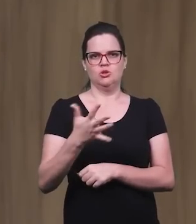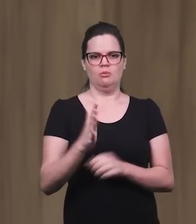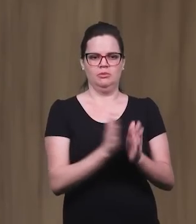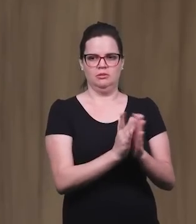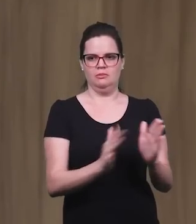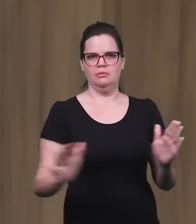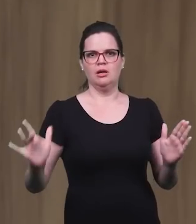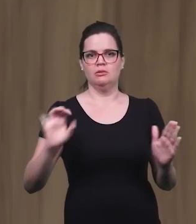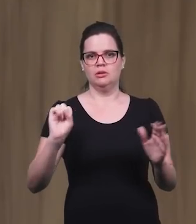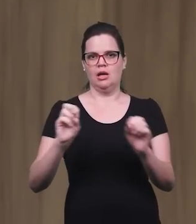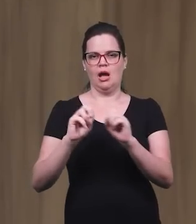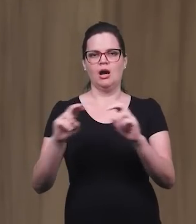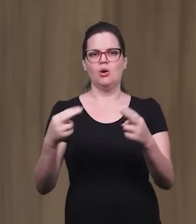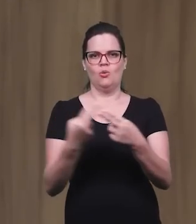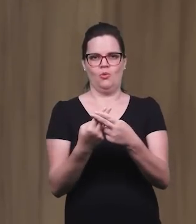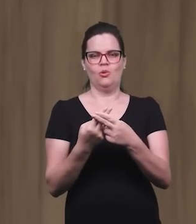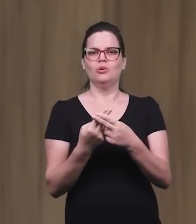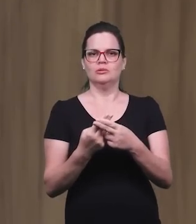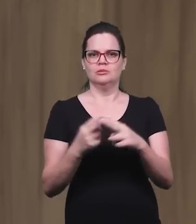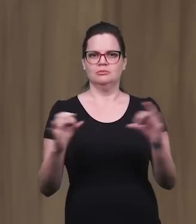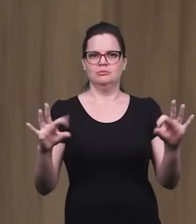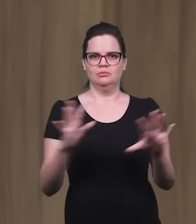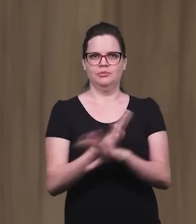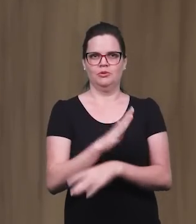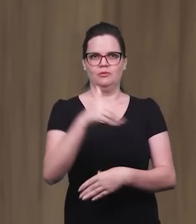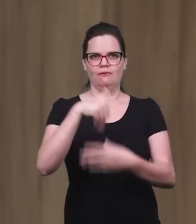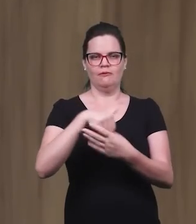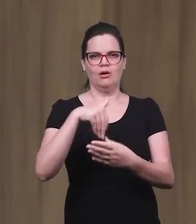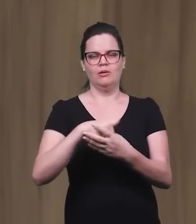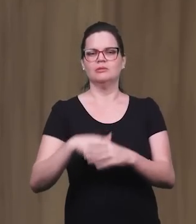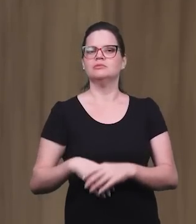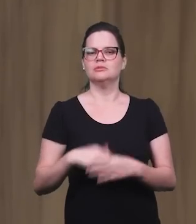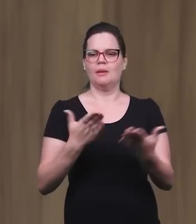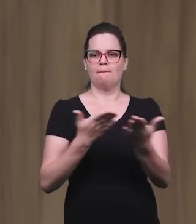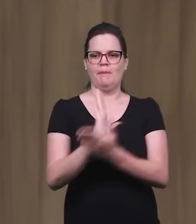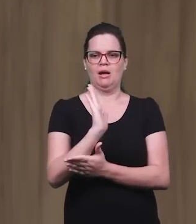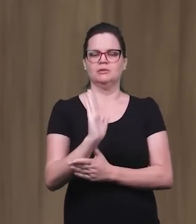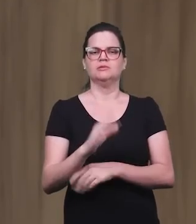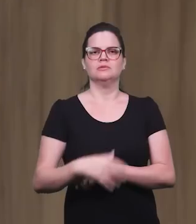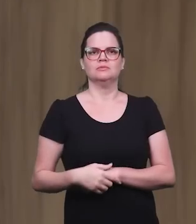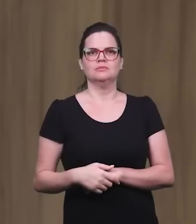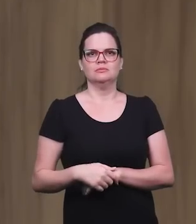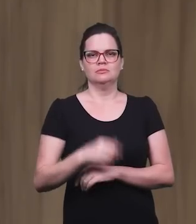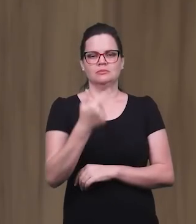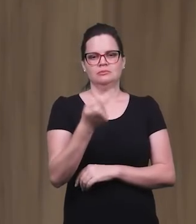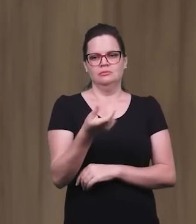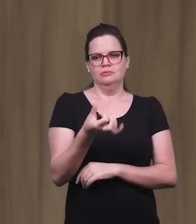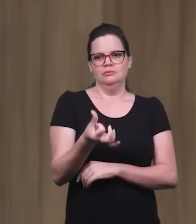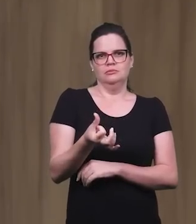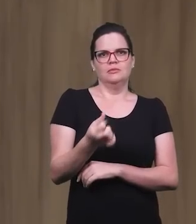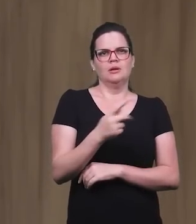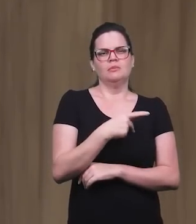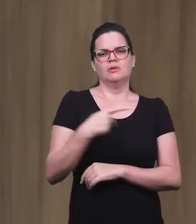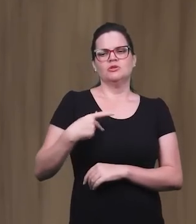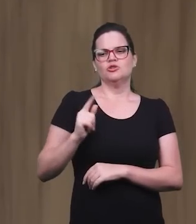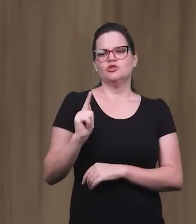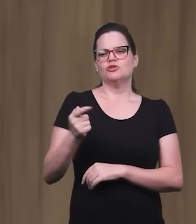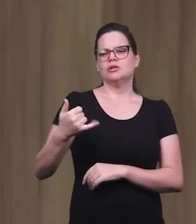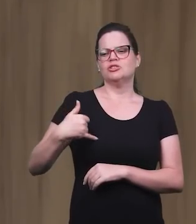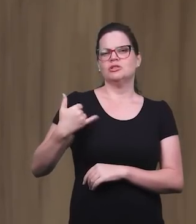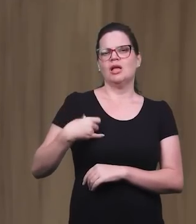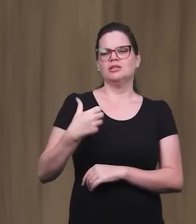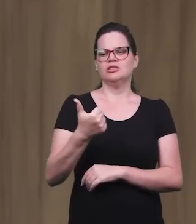que a ONU concretizou ali o fato que Israel sempre aguardava, né? Retorno à nação. 76, naquela época a gente tinha 17 anos,